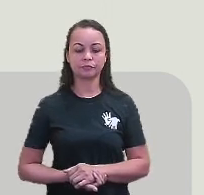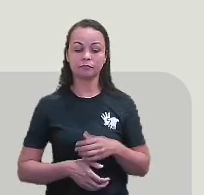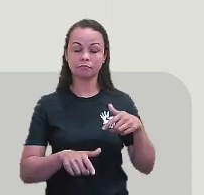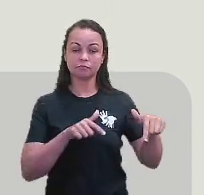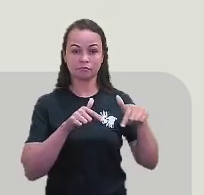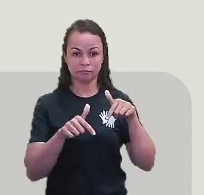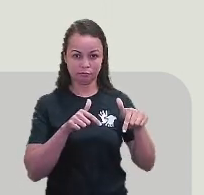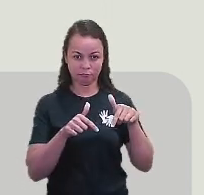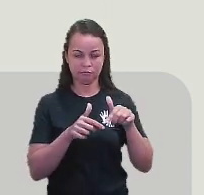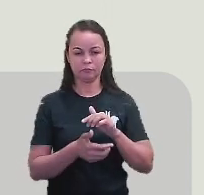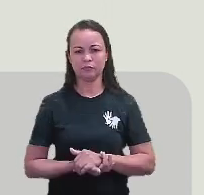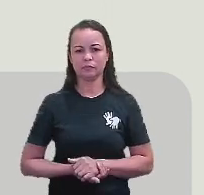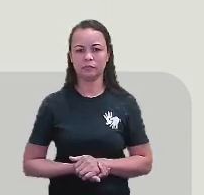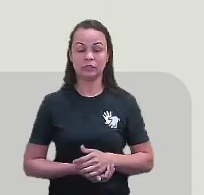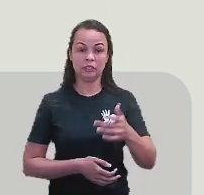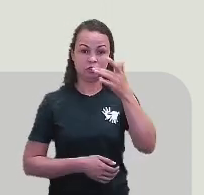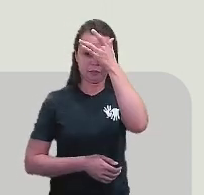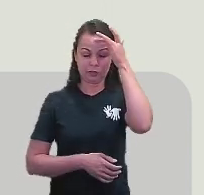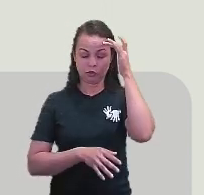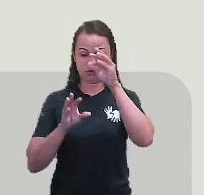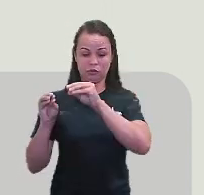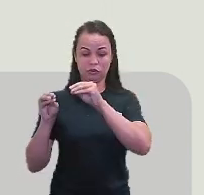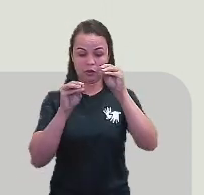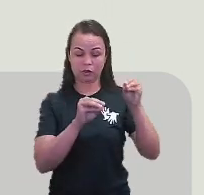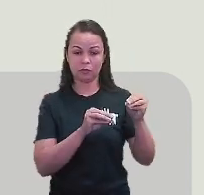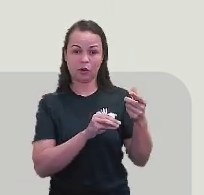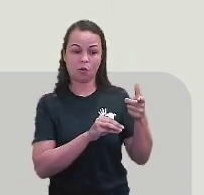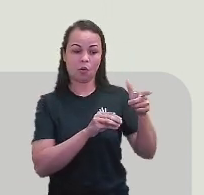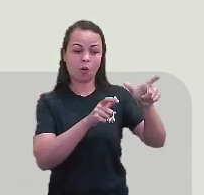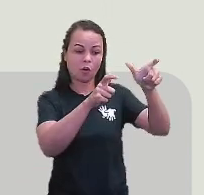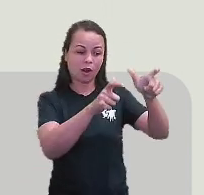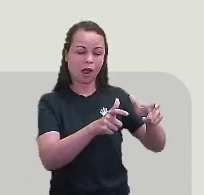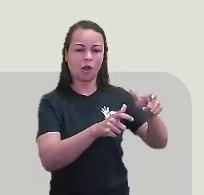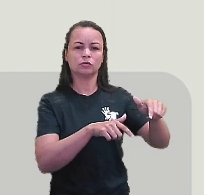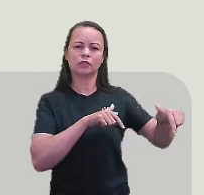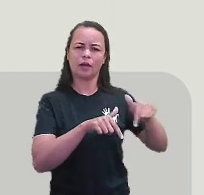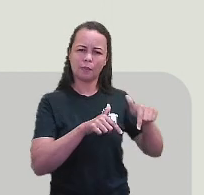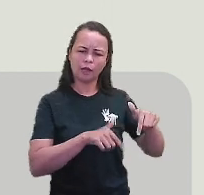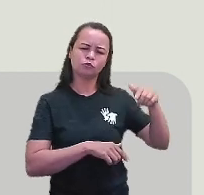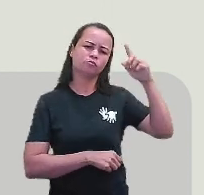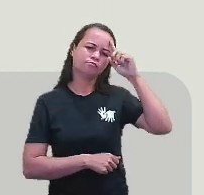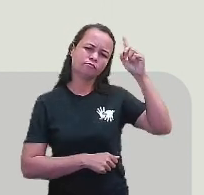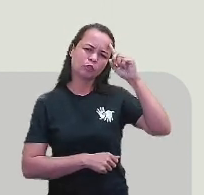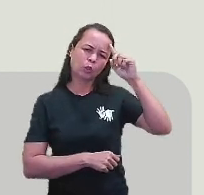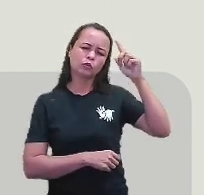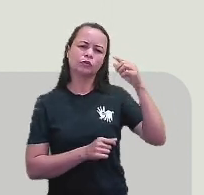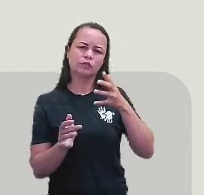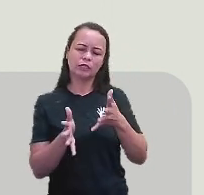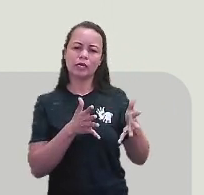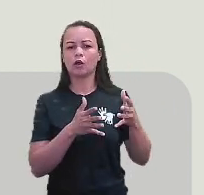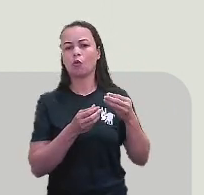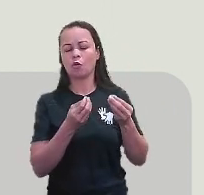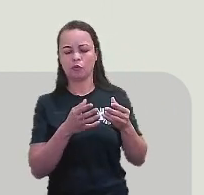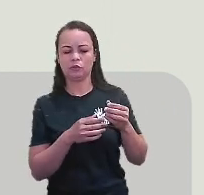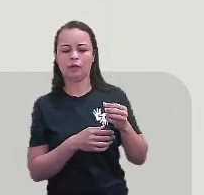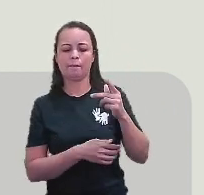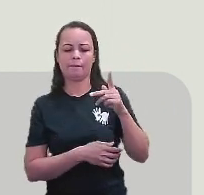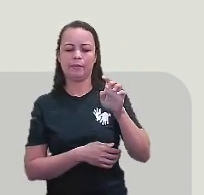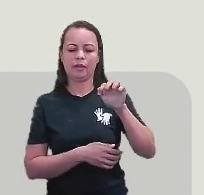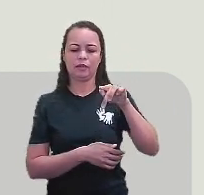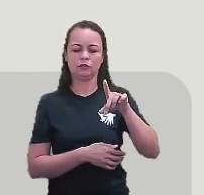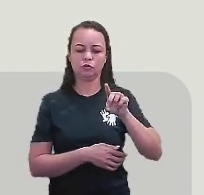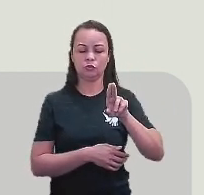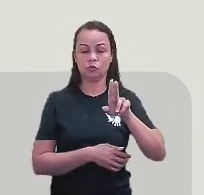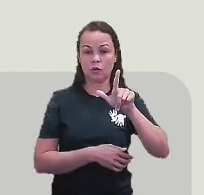Trabalho. A pessoa se desloca para o seu local de trabalho todos os dias, como na migração pendular, que vamos compreender